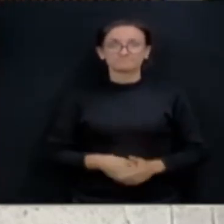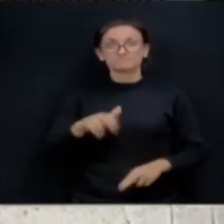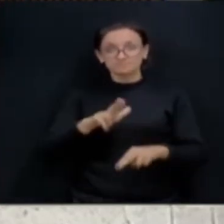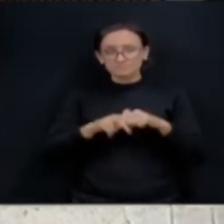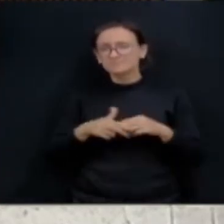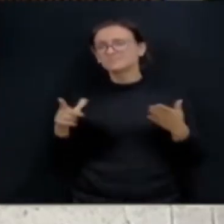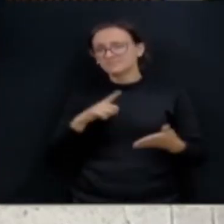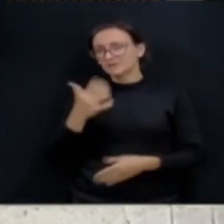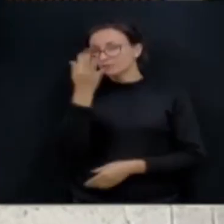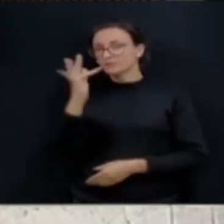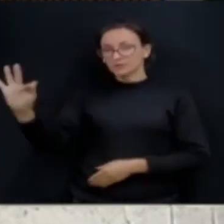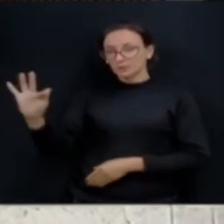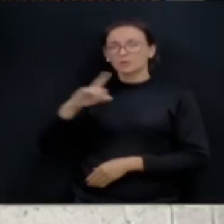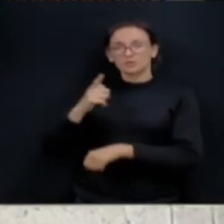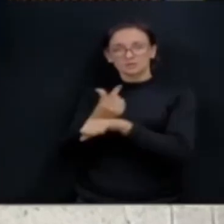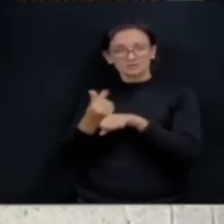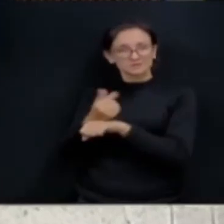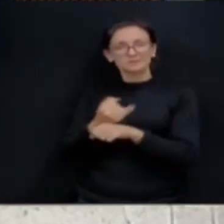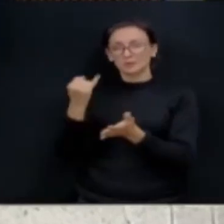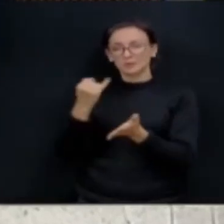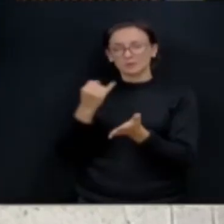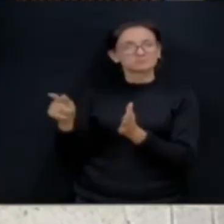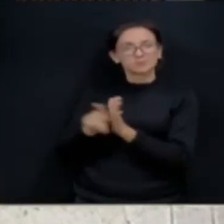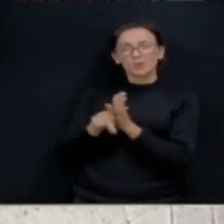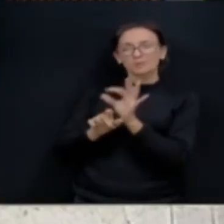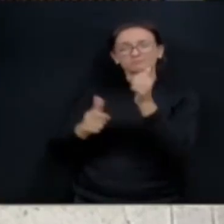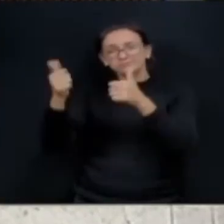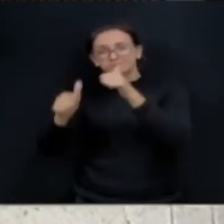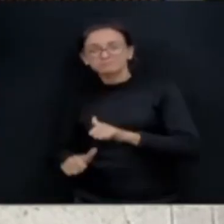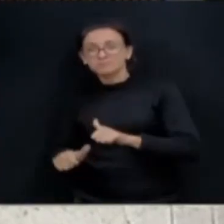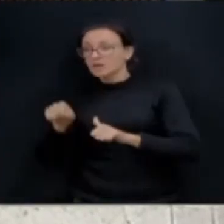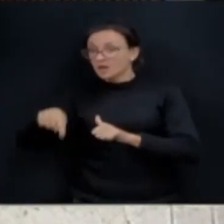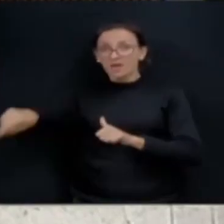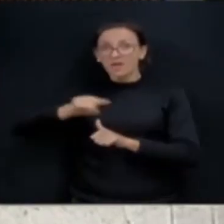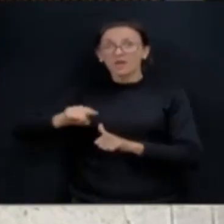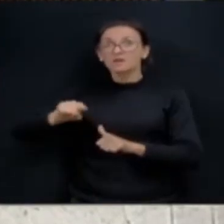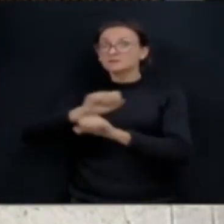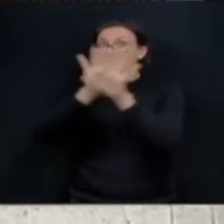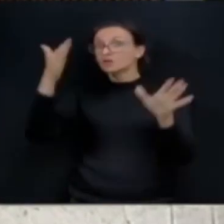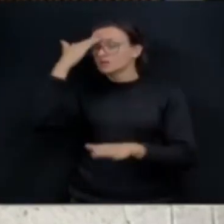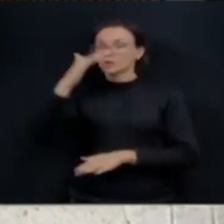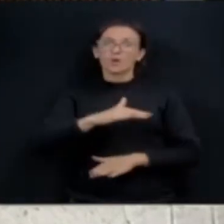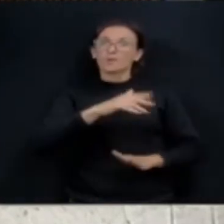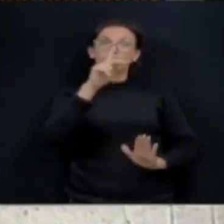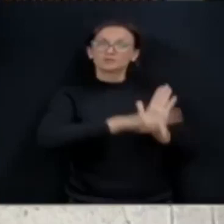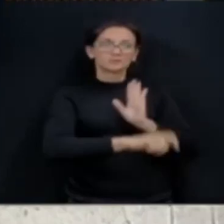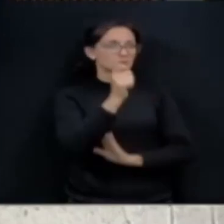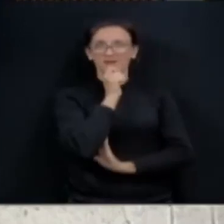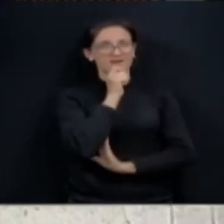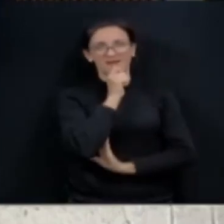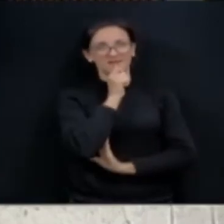deixou claro para o próprio tribunal que os projetos não se encontram ainda maduros. Foi esse o termo usado. Que